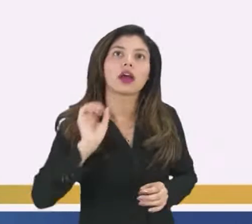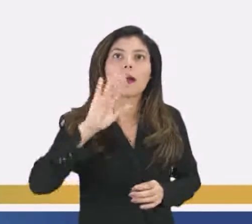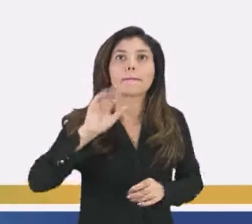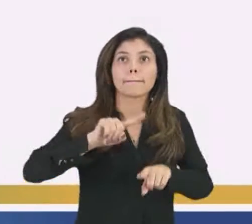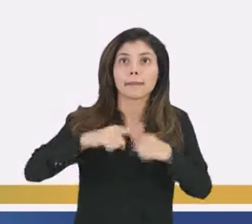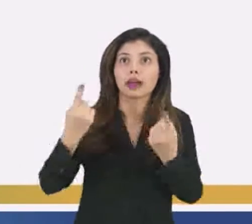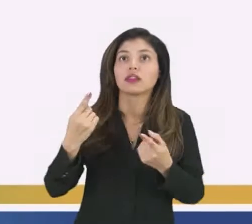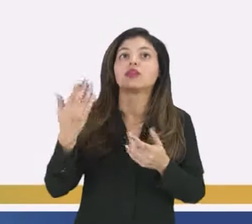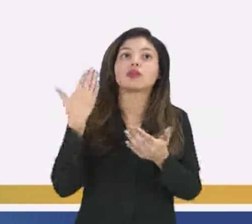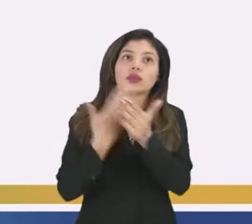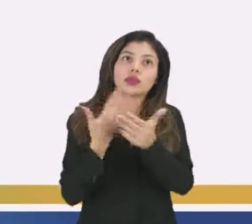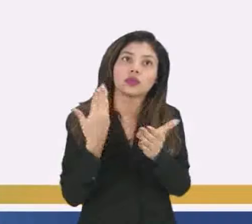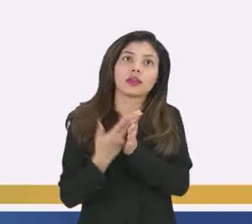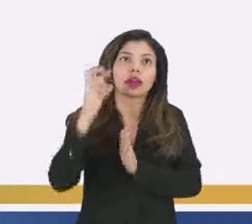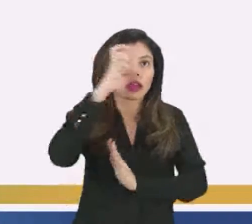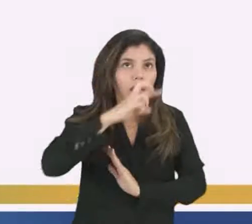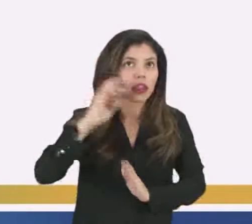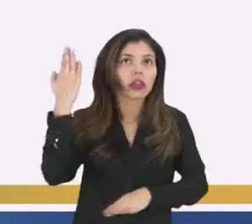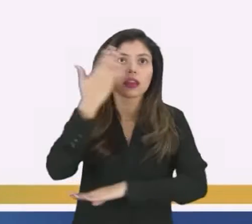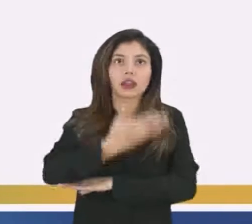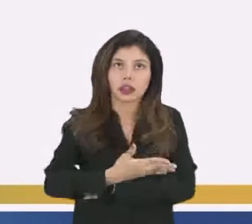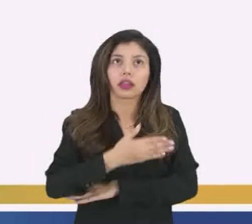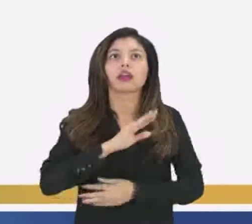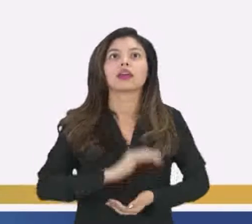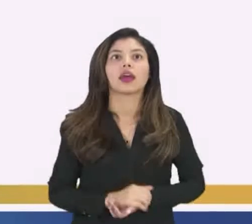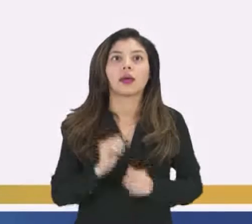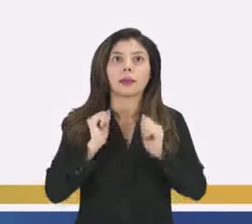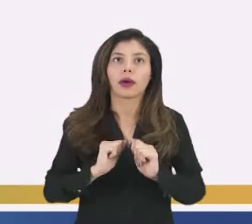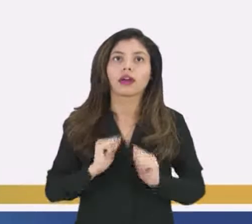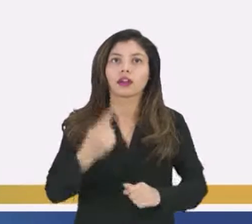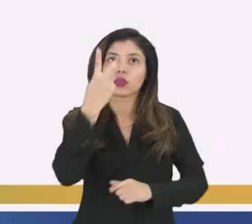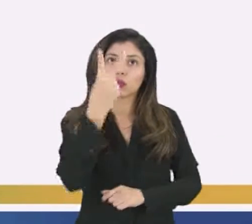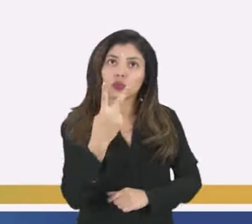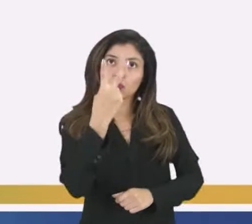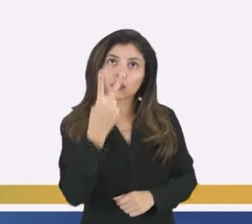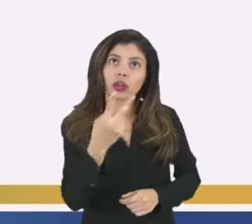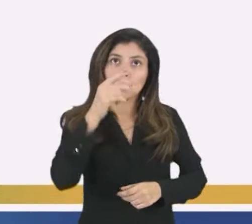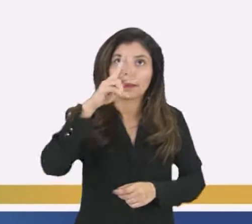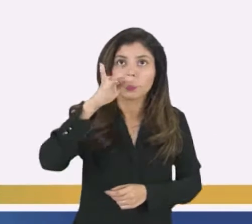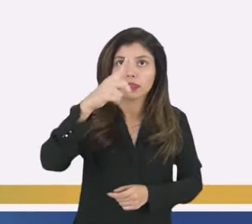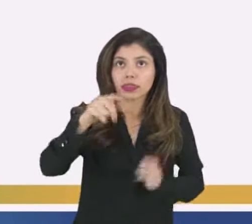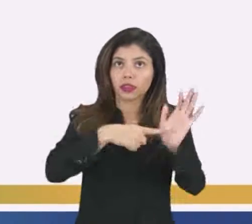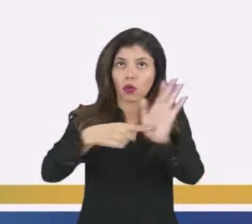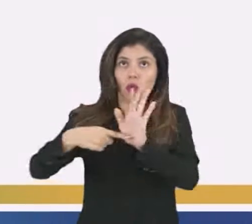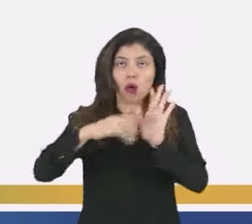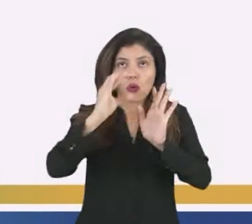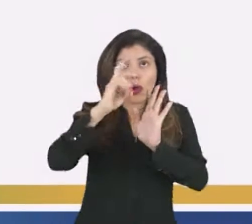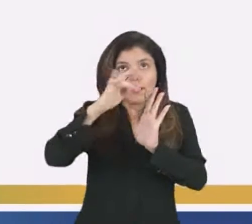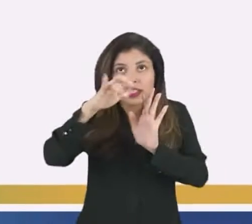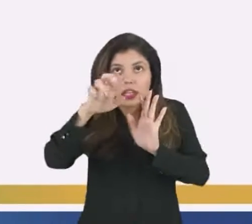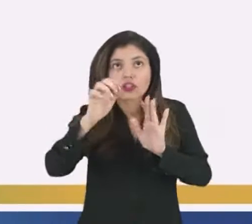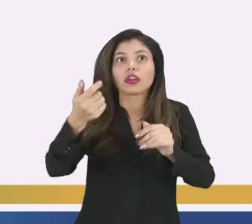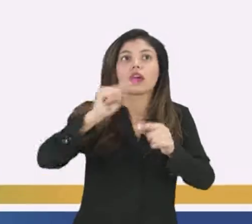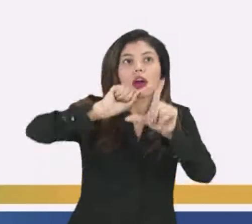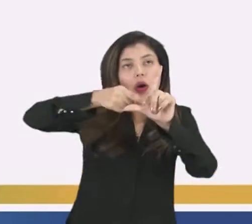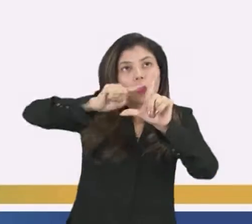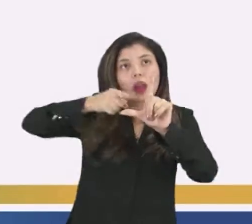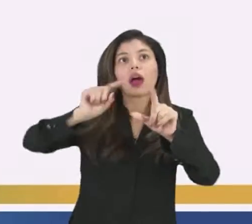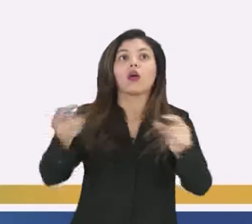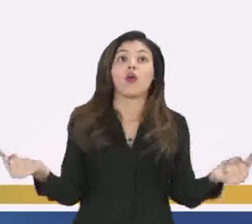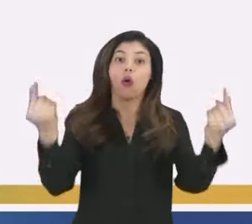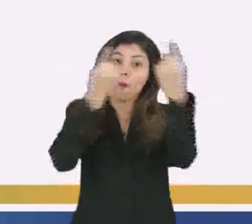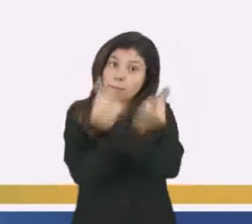com o estudo da geometria analítica, em cima da análise da reta, é possível dizer que duas retas perpendiculares terão seus coeficientes